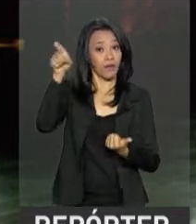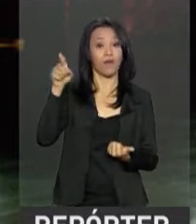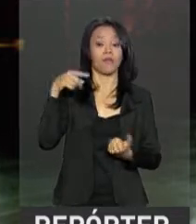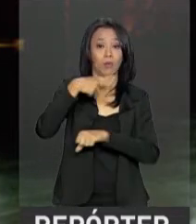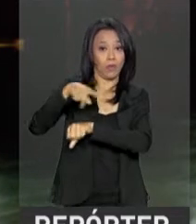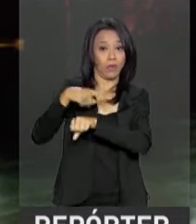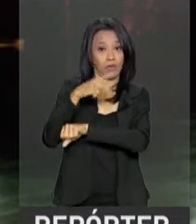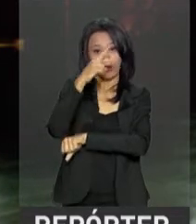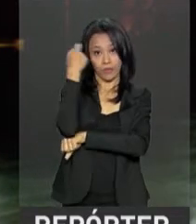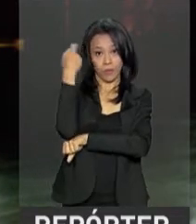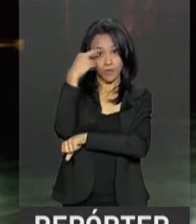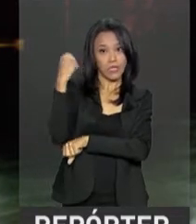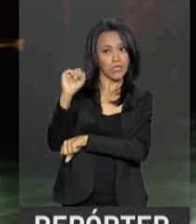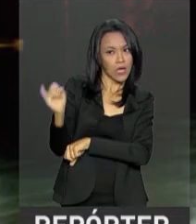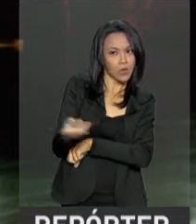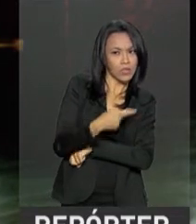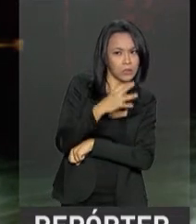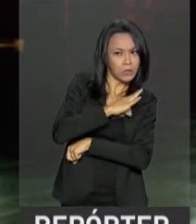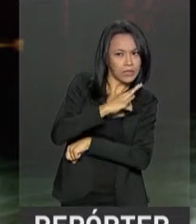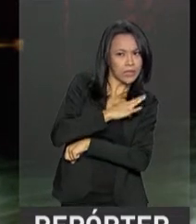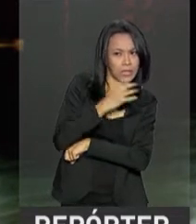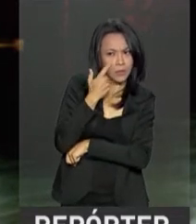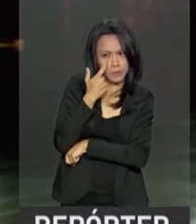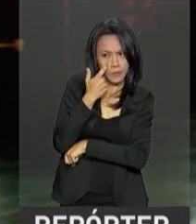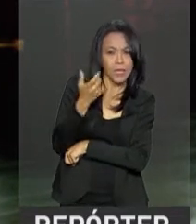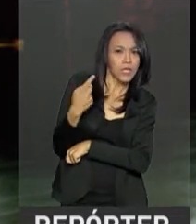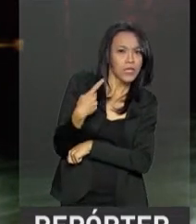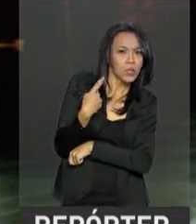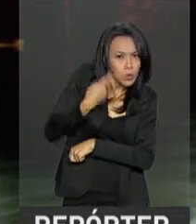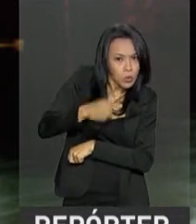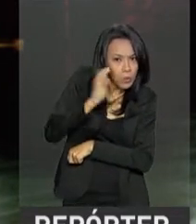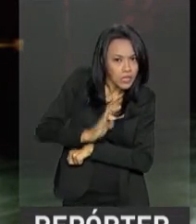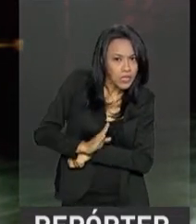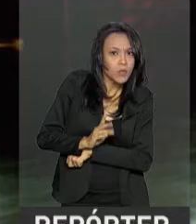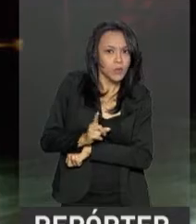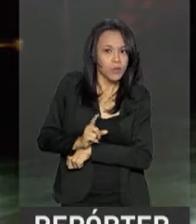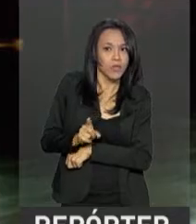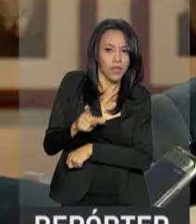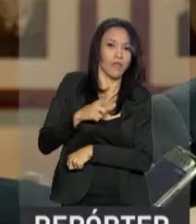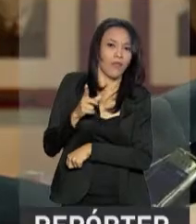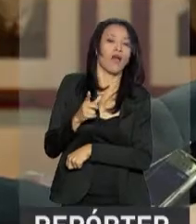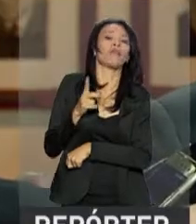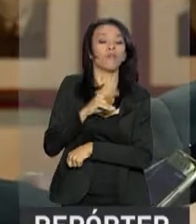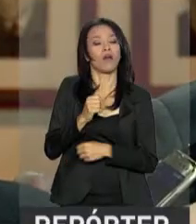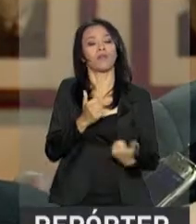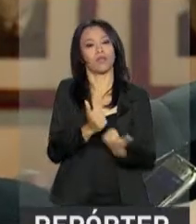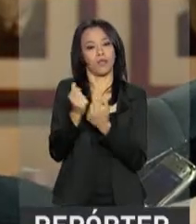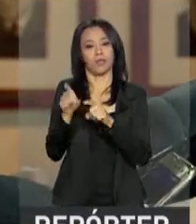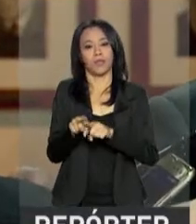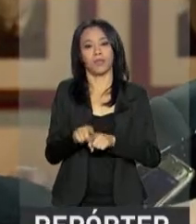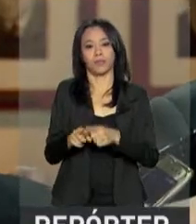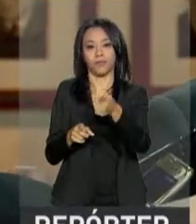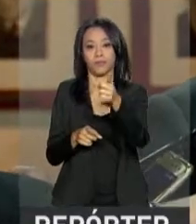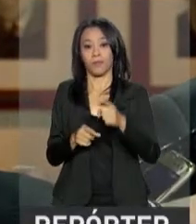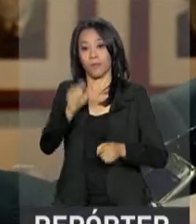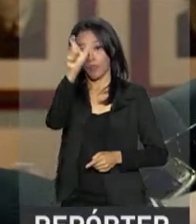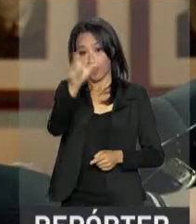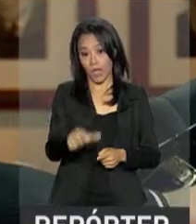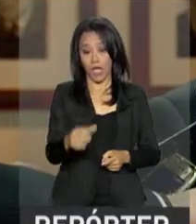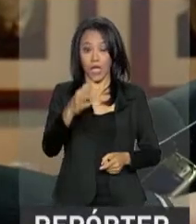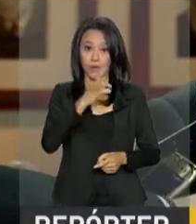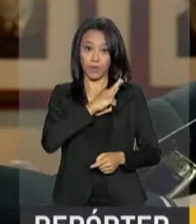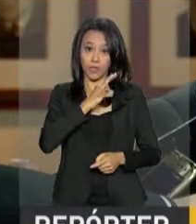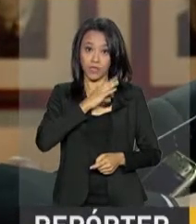ocorrências policiais envolvendo cidadãos brasileiros no país a polícia federal tem uma uma